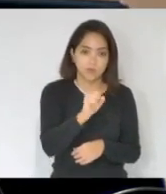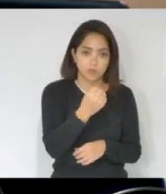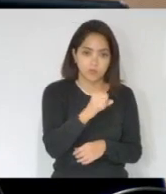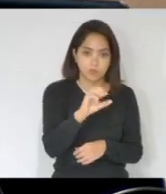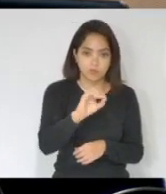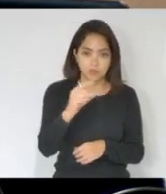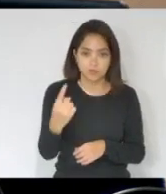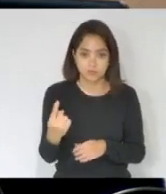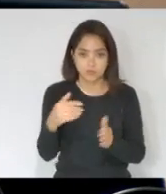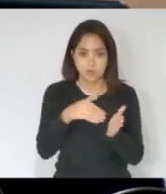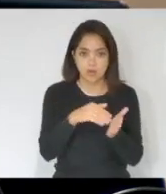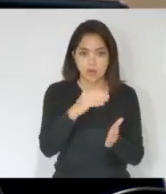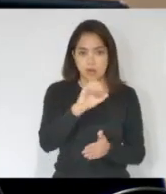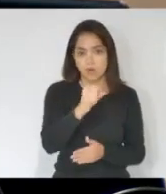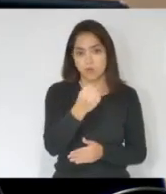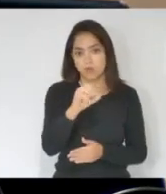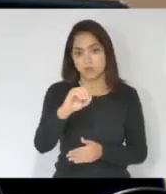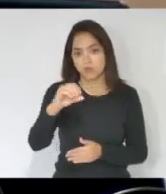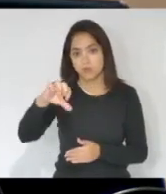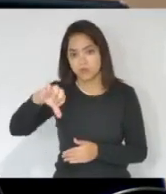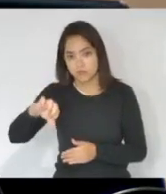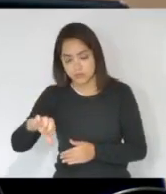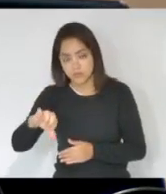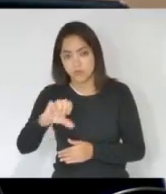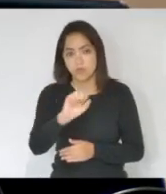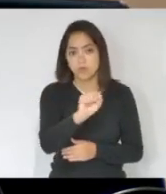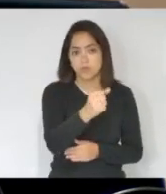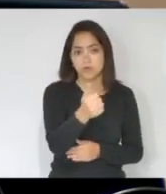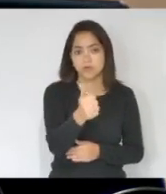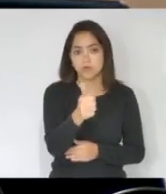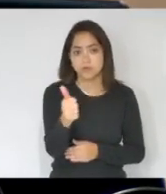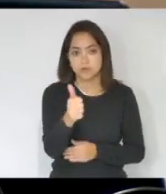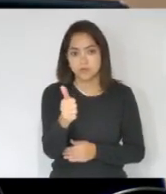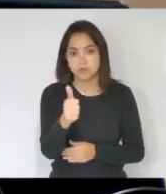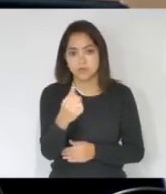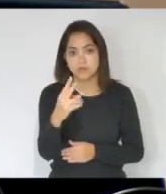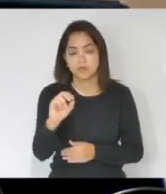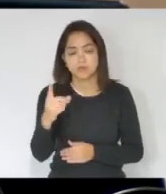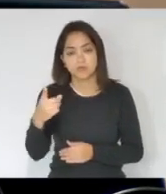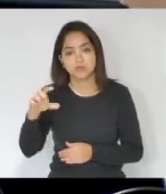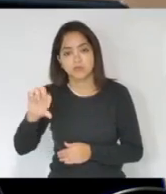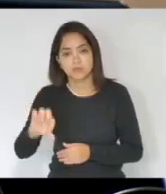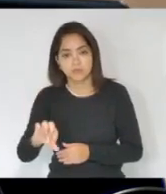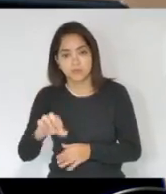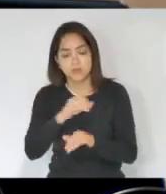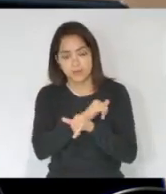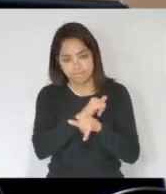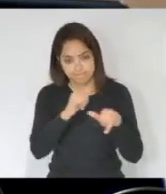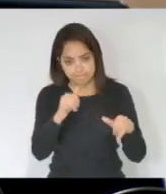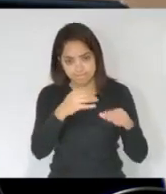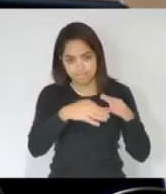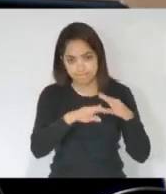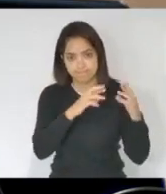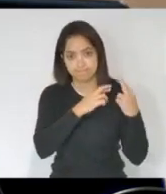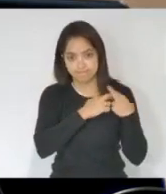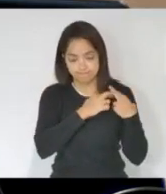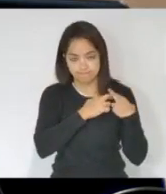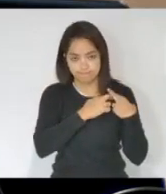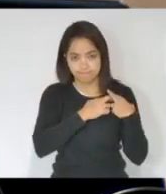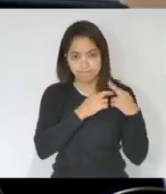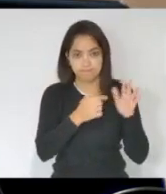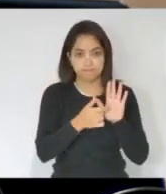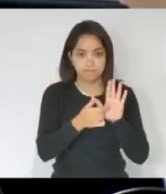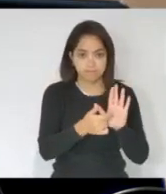801 a 809 e 811/2019 e comunicou que encaminhará aos